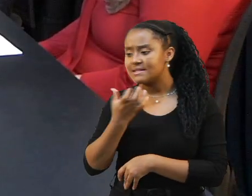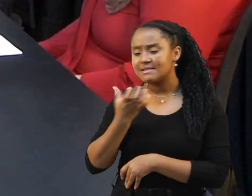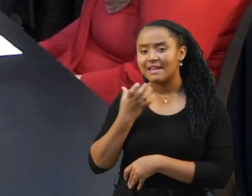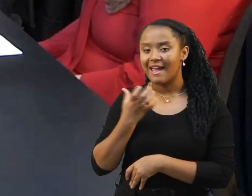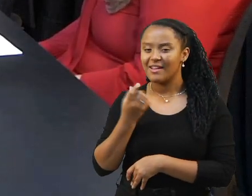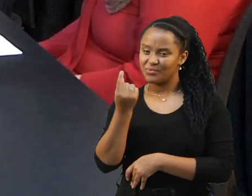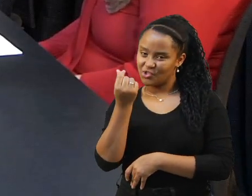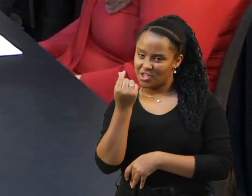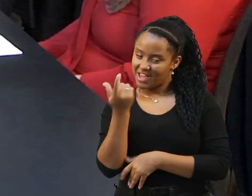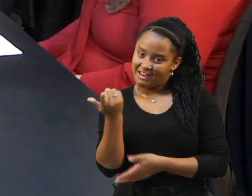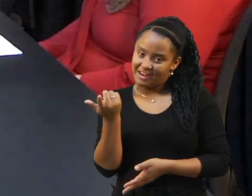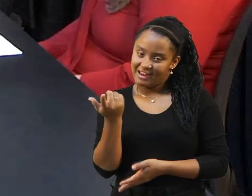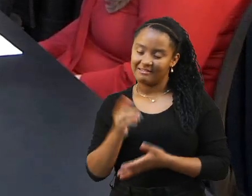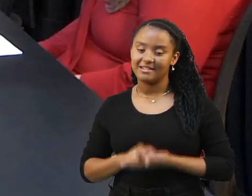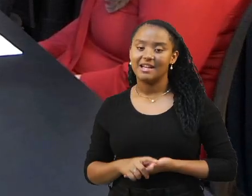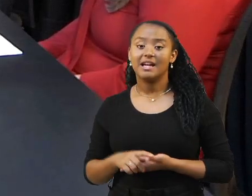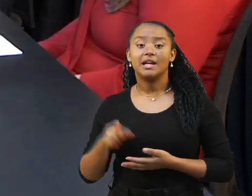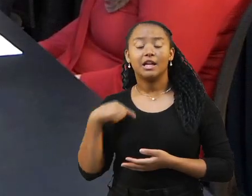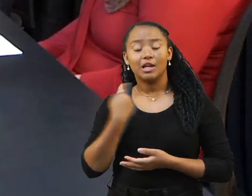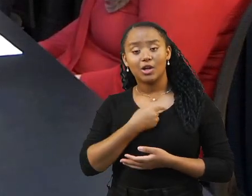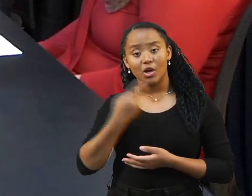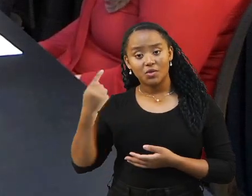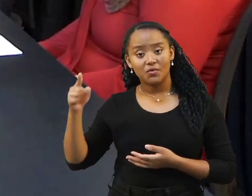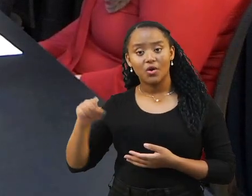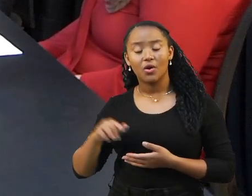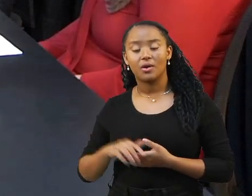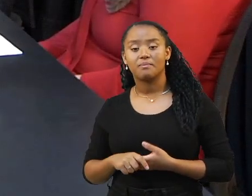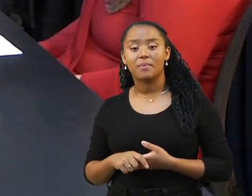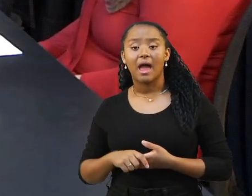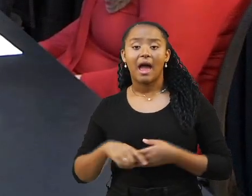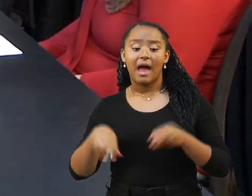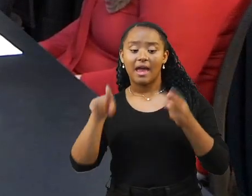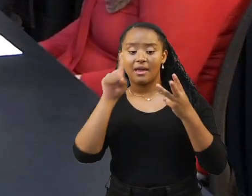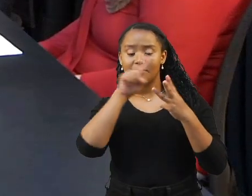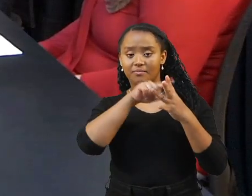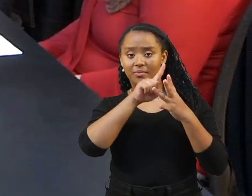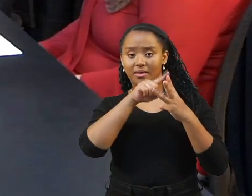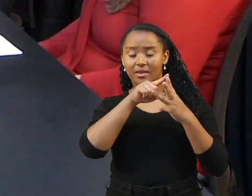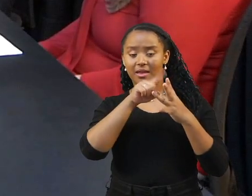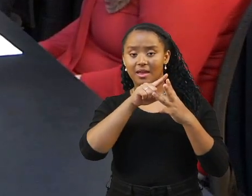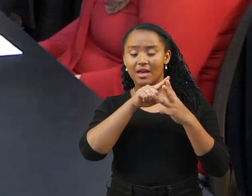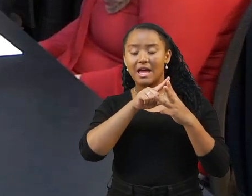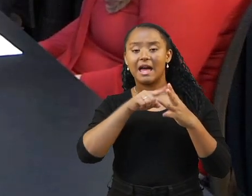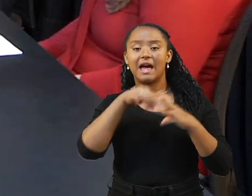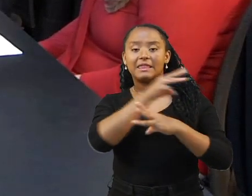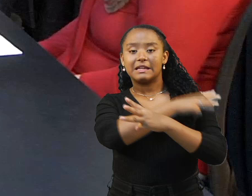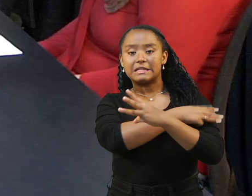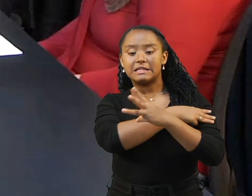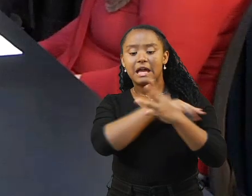foi dar aula. Uma pegou a 3ª série, a outra a 2ª e me deram Mobral.